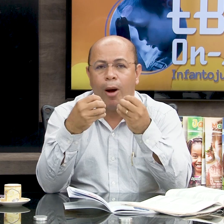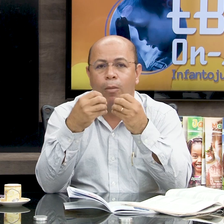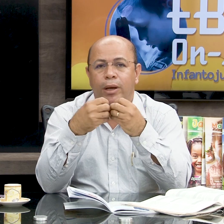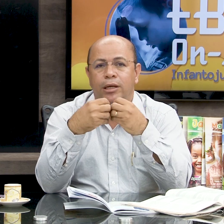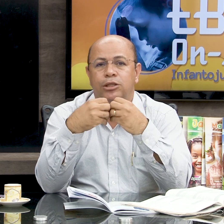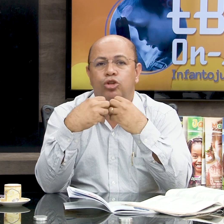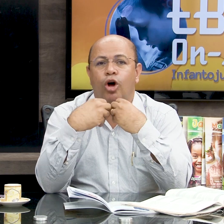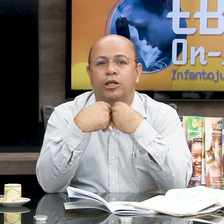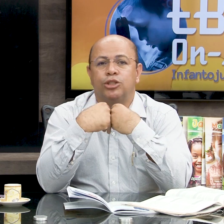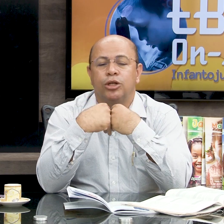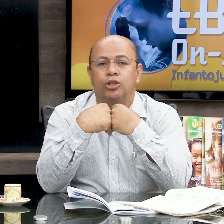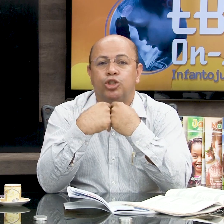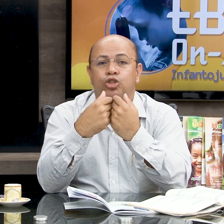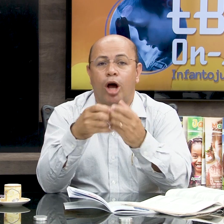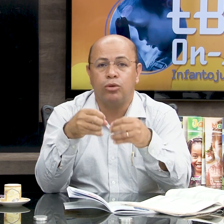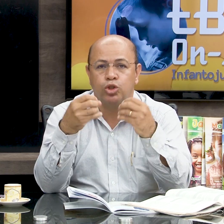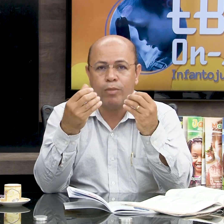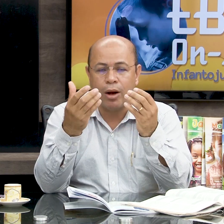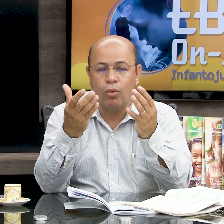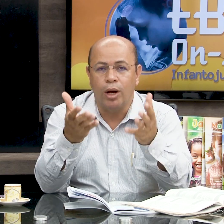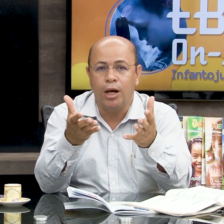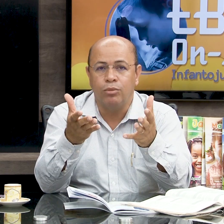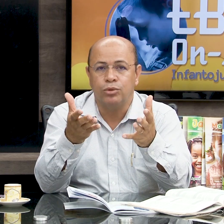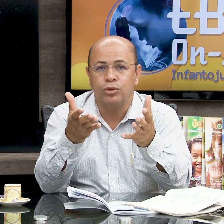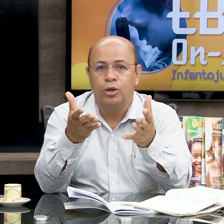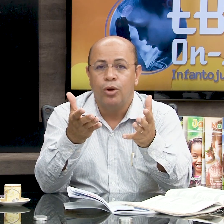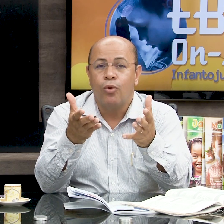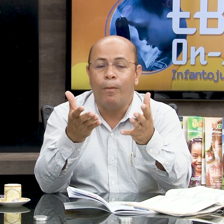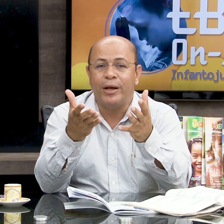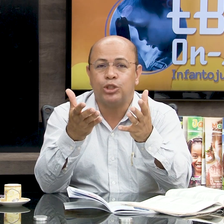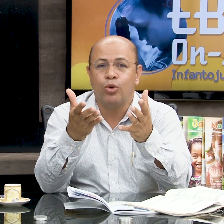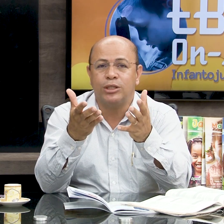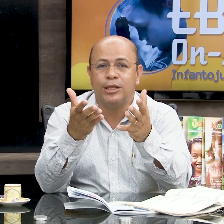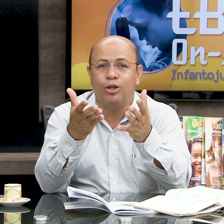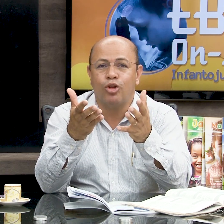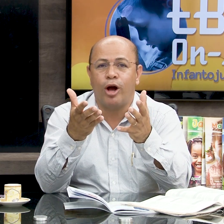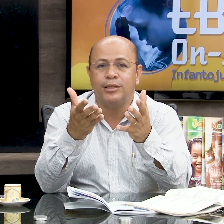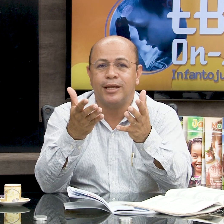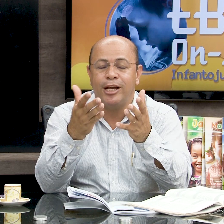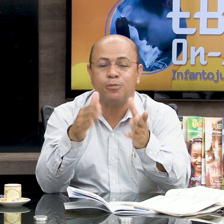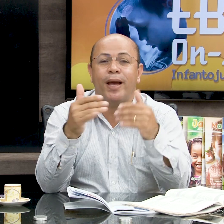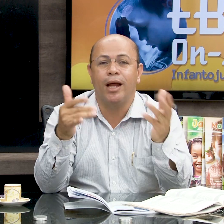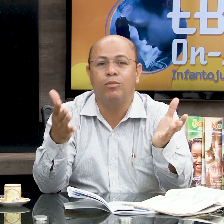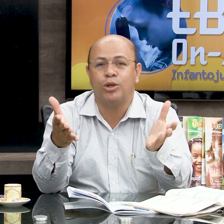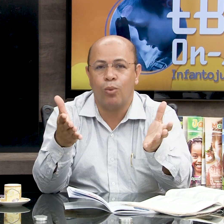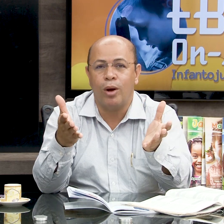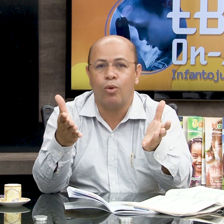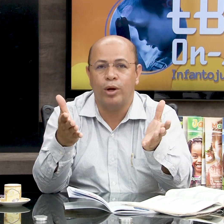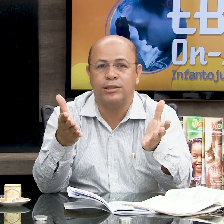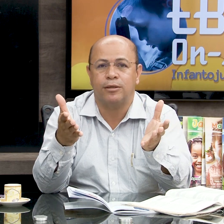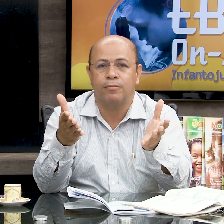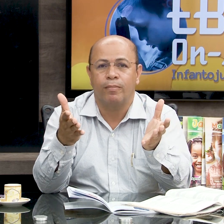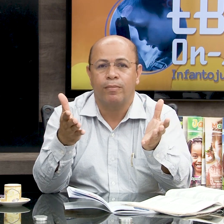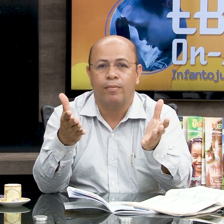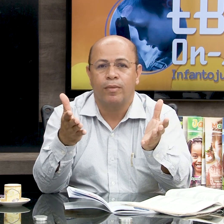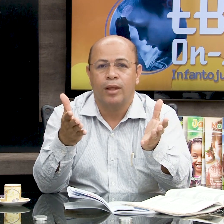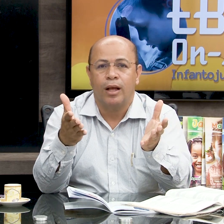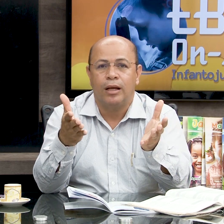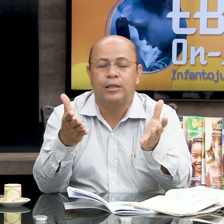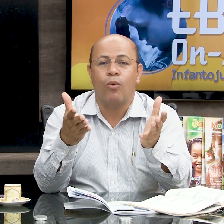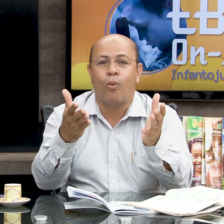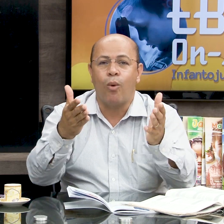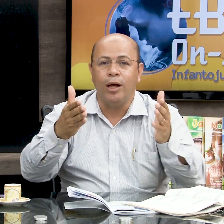normalmente nós só nos magoamos com pessoas que nós esperamos alguma coisa